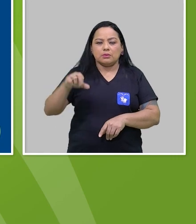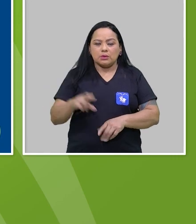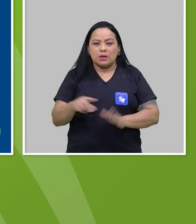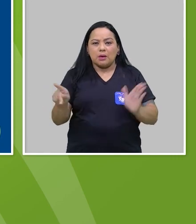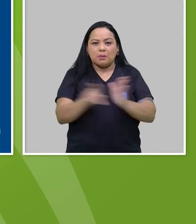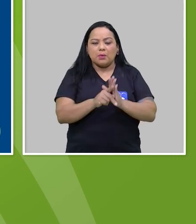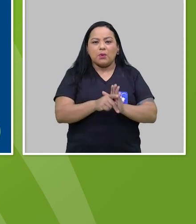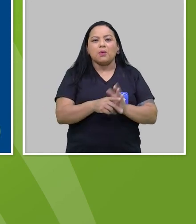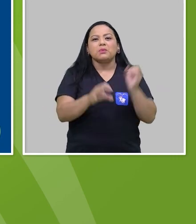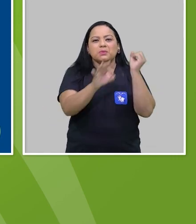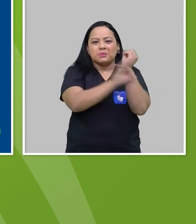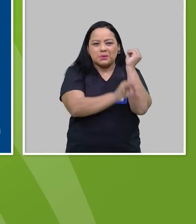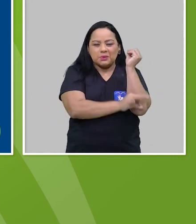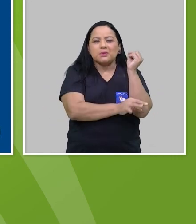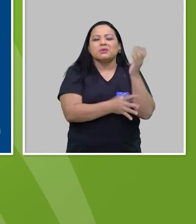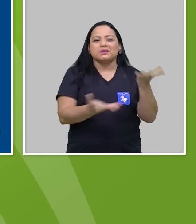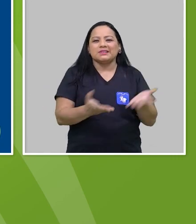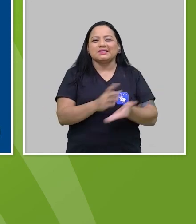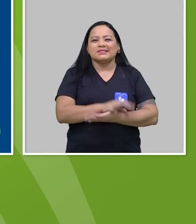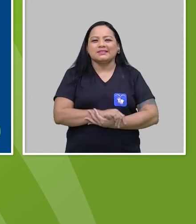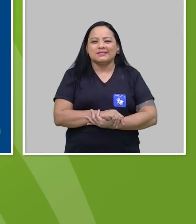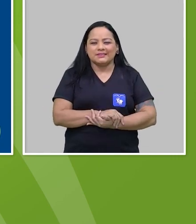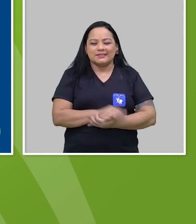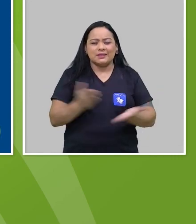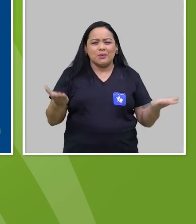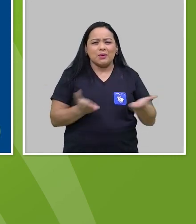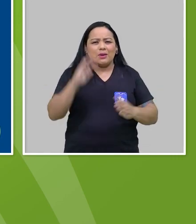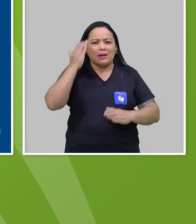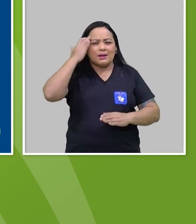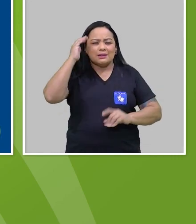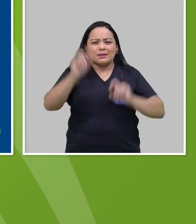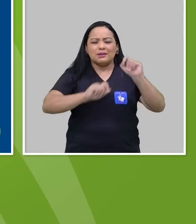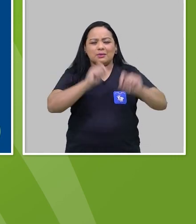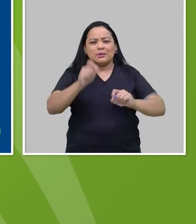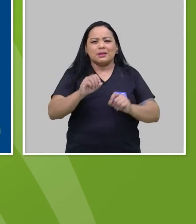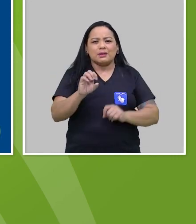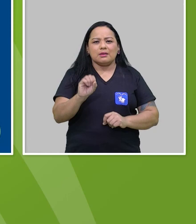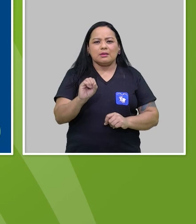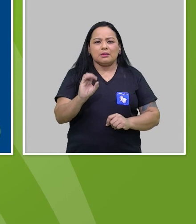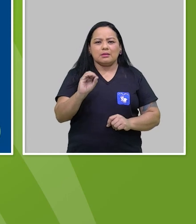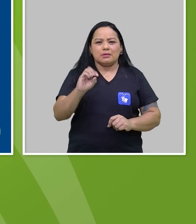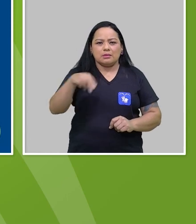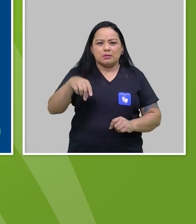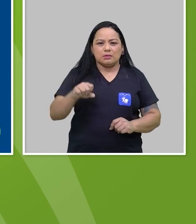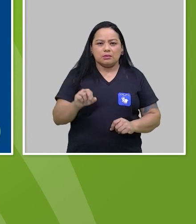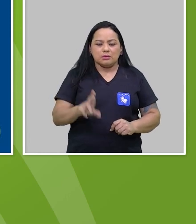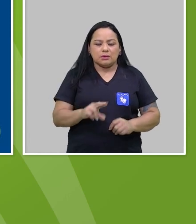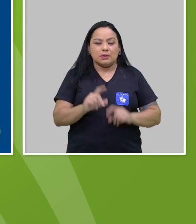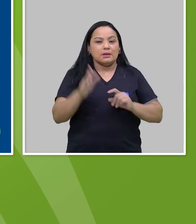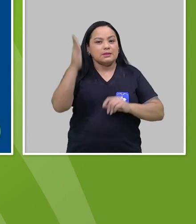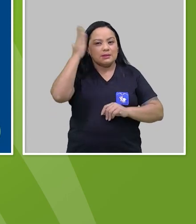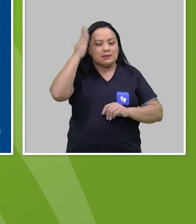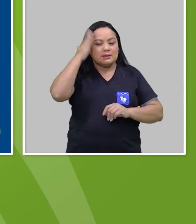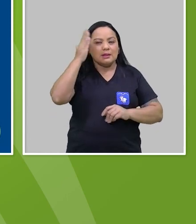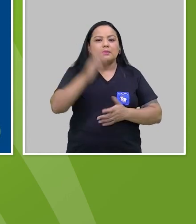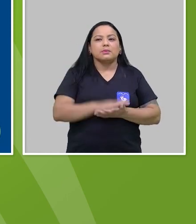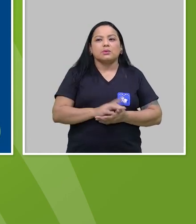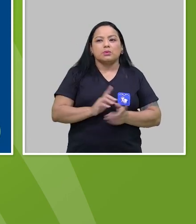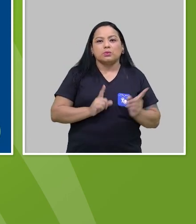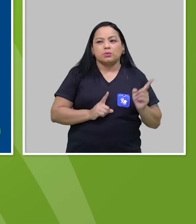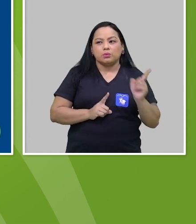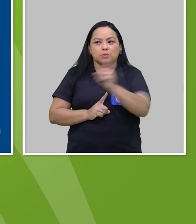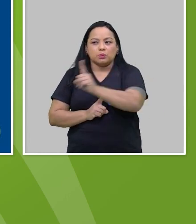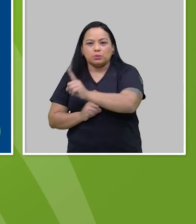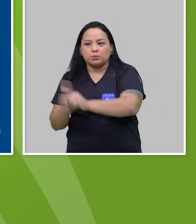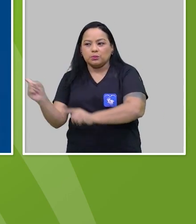biológico, ok? Vamos lá, vamos entender o que é o sonar. Gente, vocês já sabem que o som vai e ele volta, não